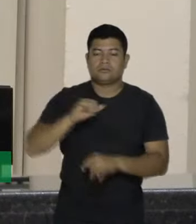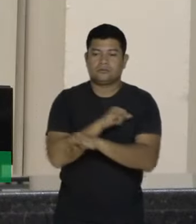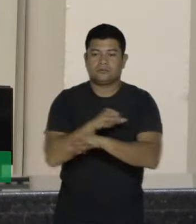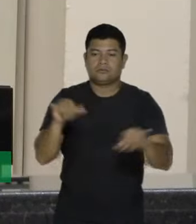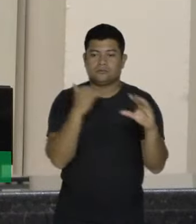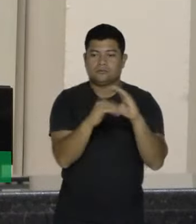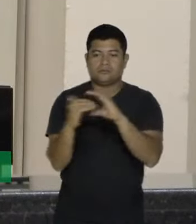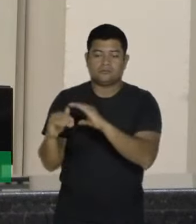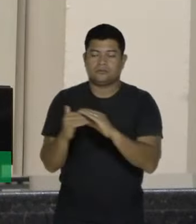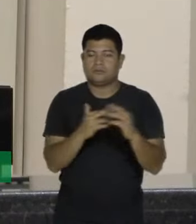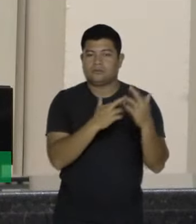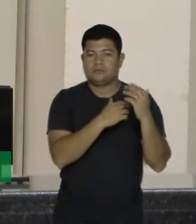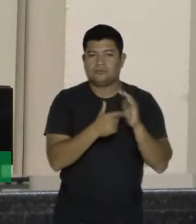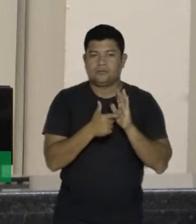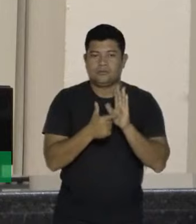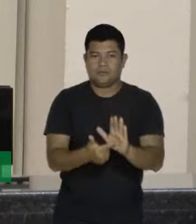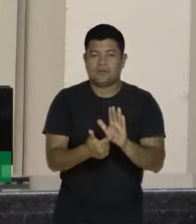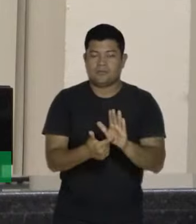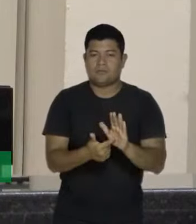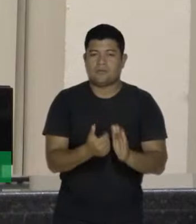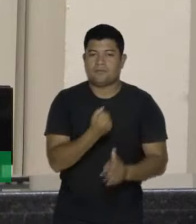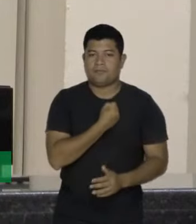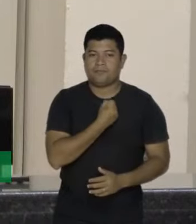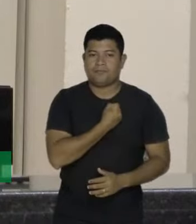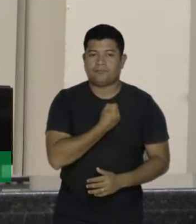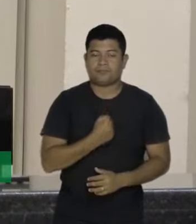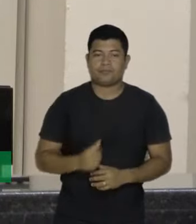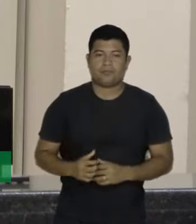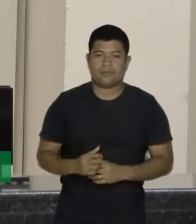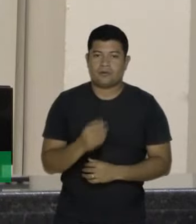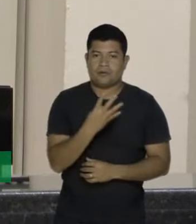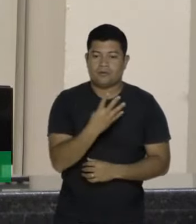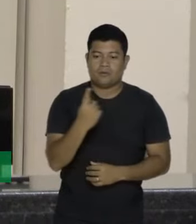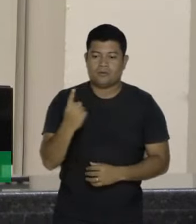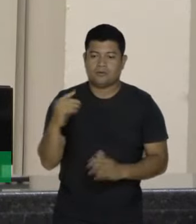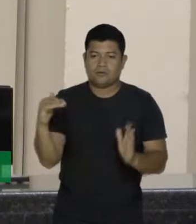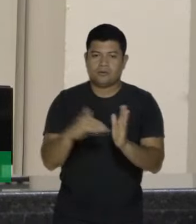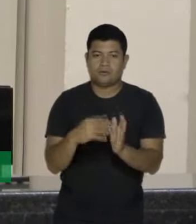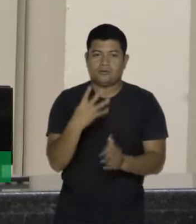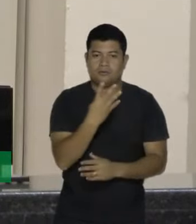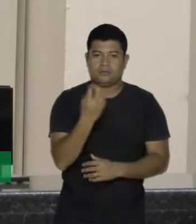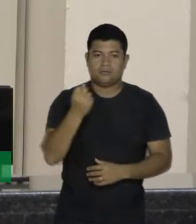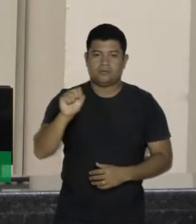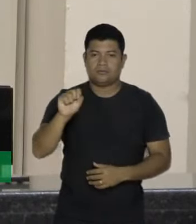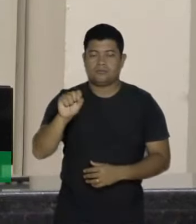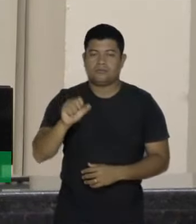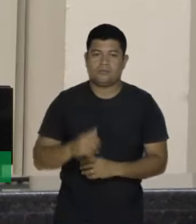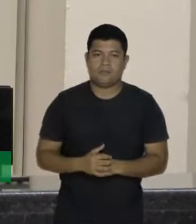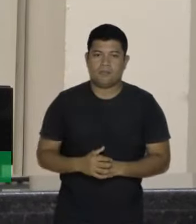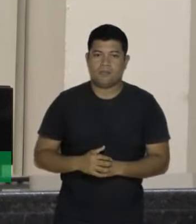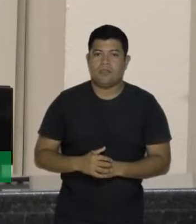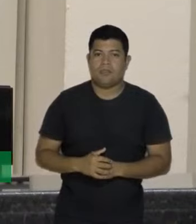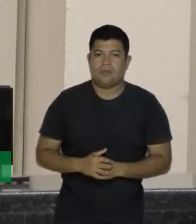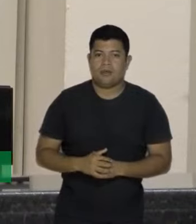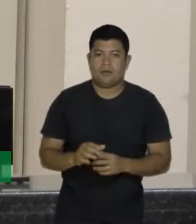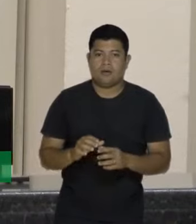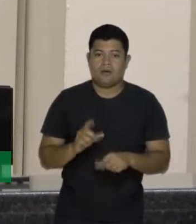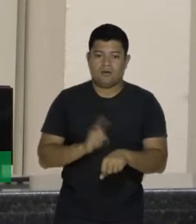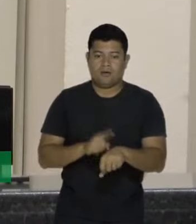aos destinatários as indicações número 41 a 48. No grande expediente, no